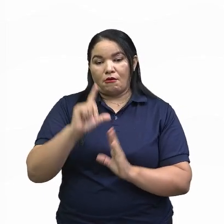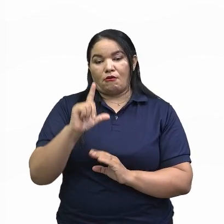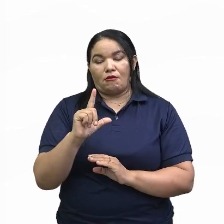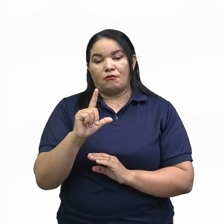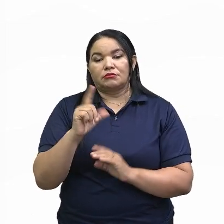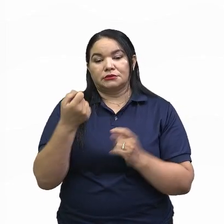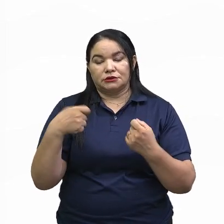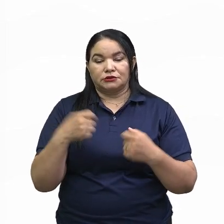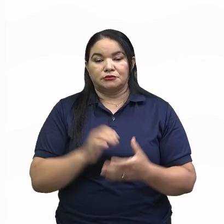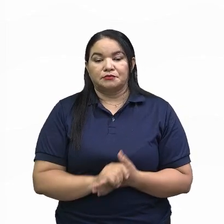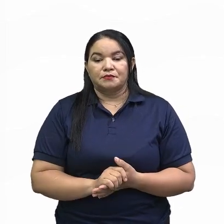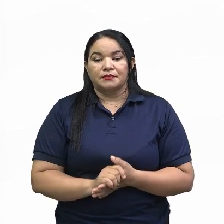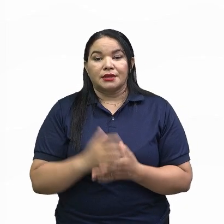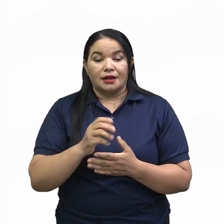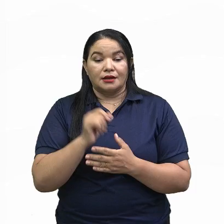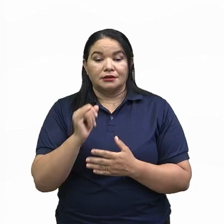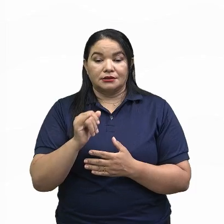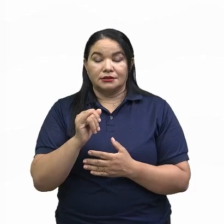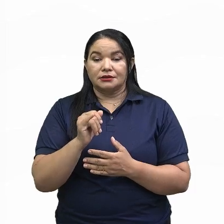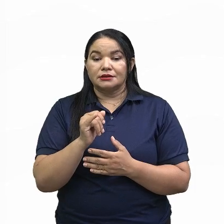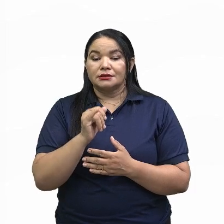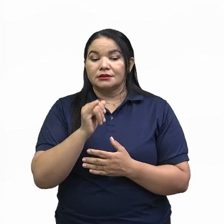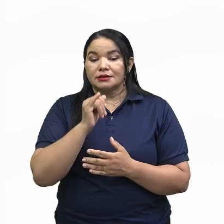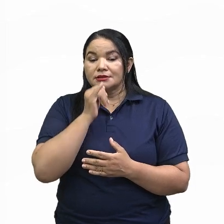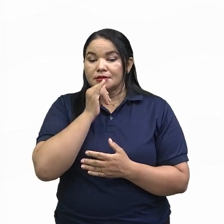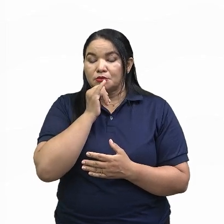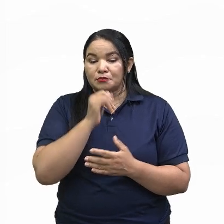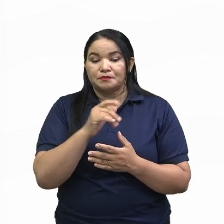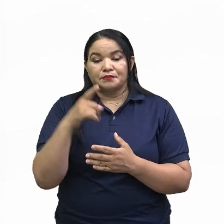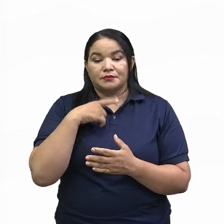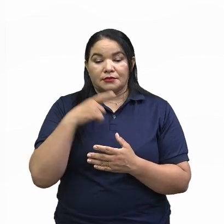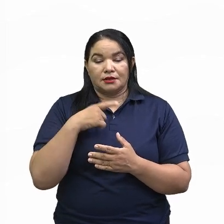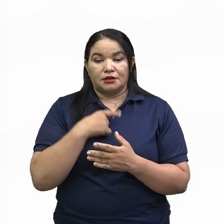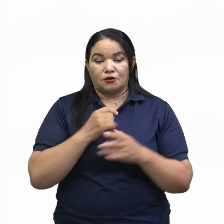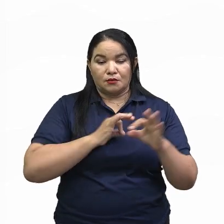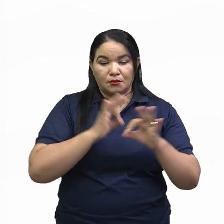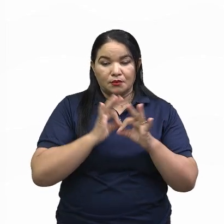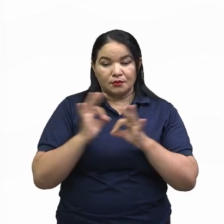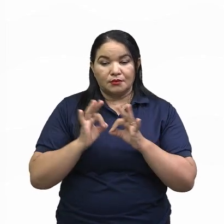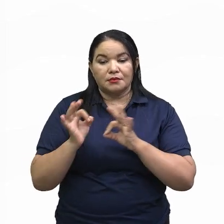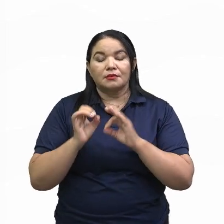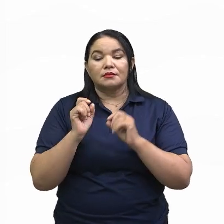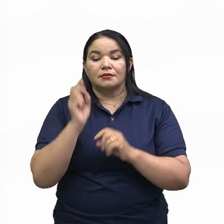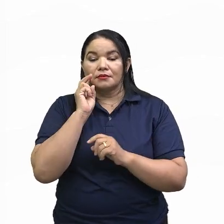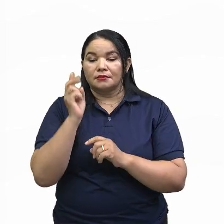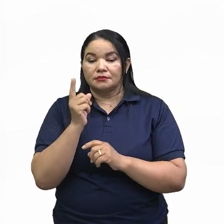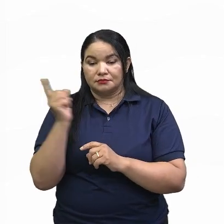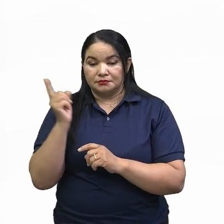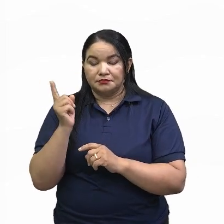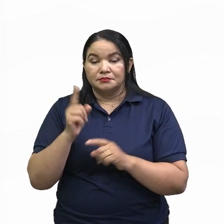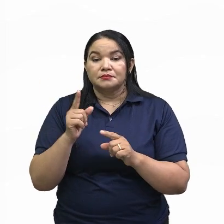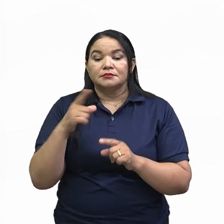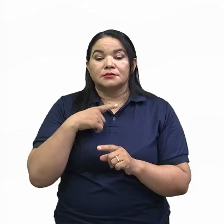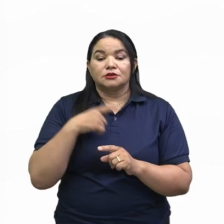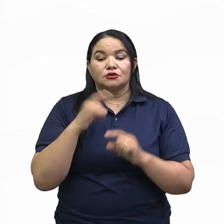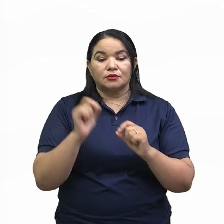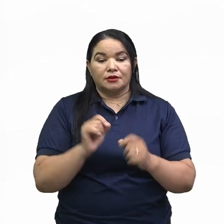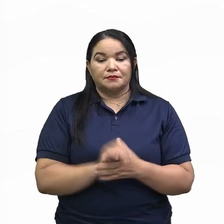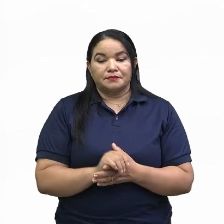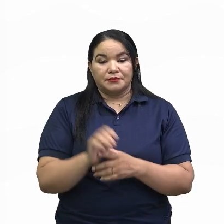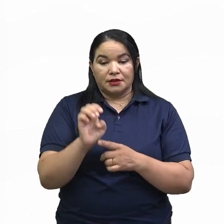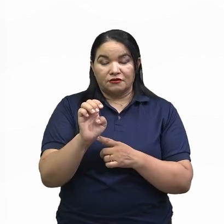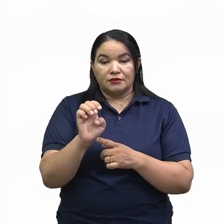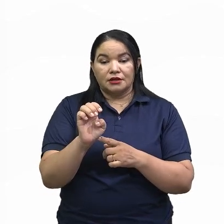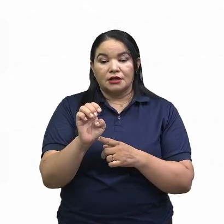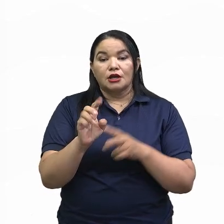nós temos o esquema do gerador equivalente para associação em paralelo. Esse esquema mostra que a FEM equivalente é a